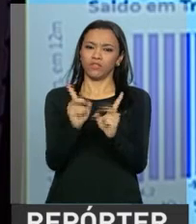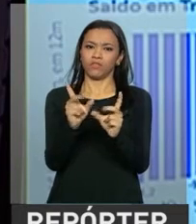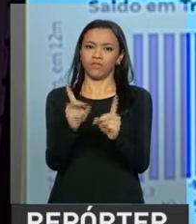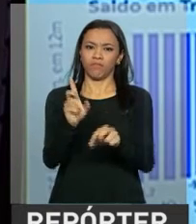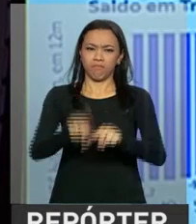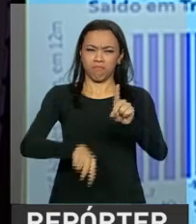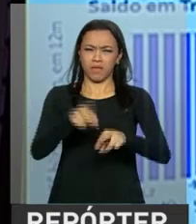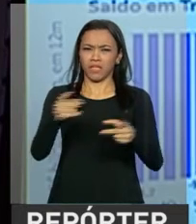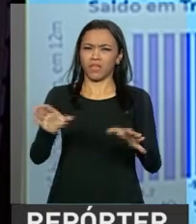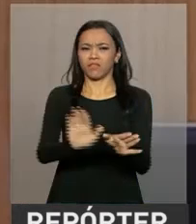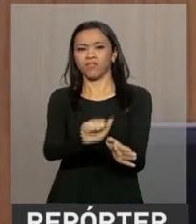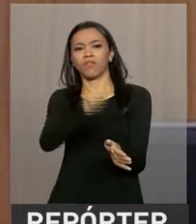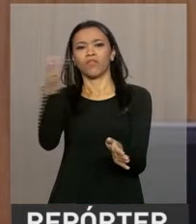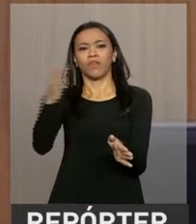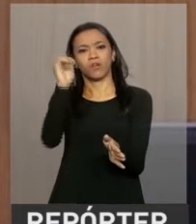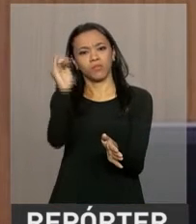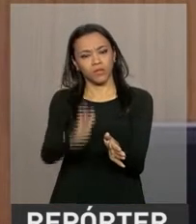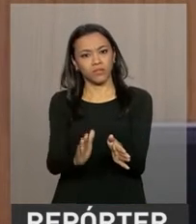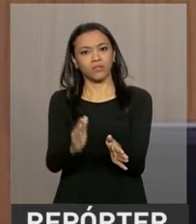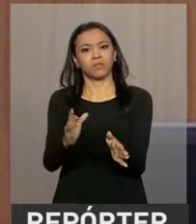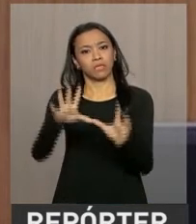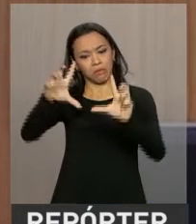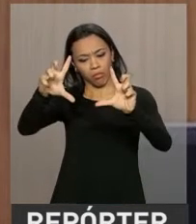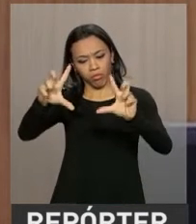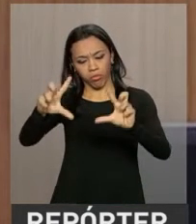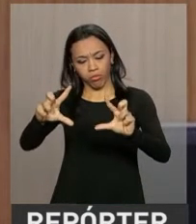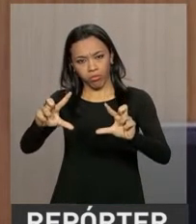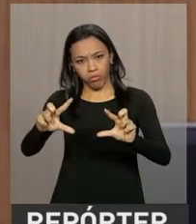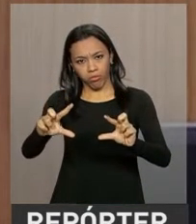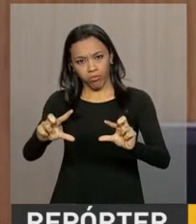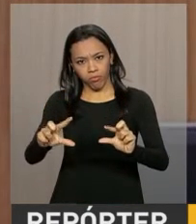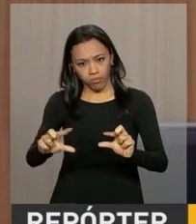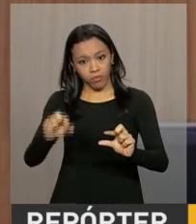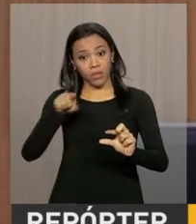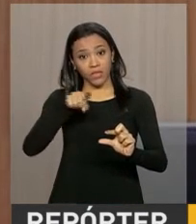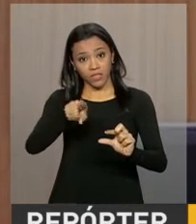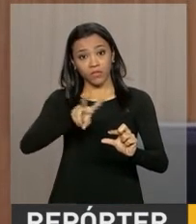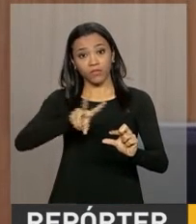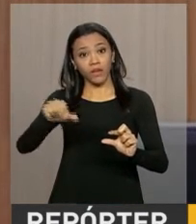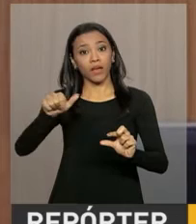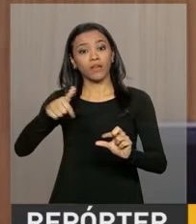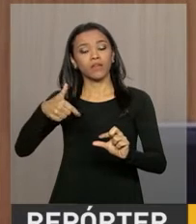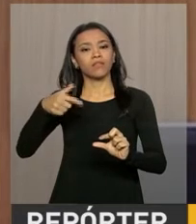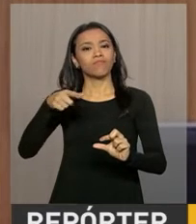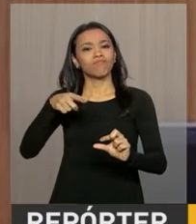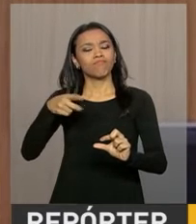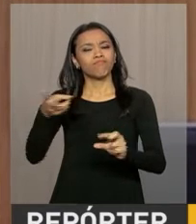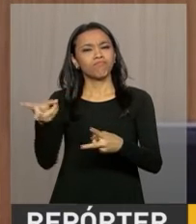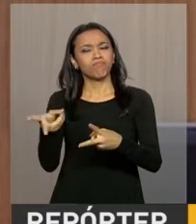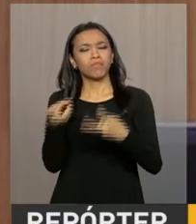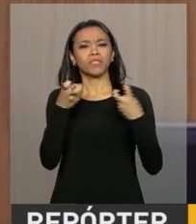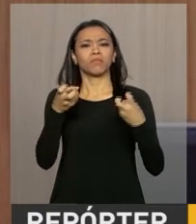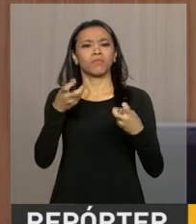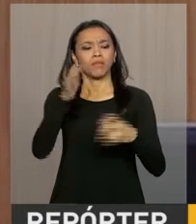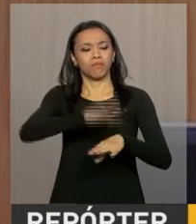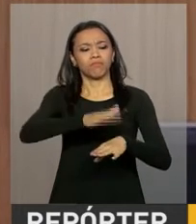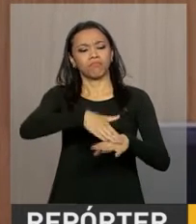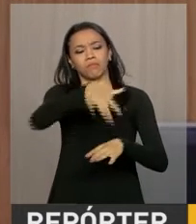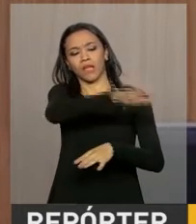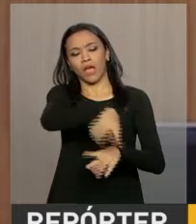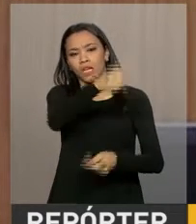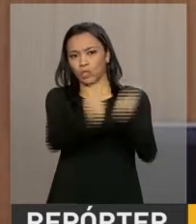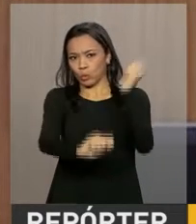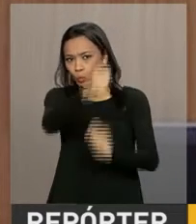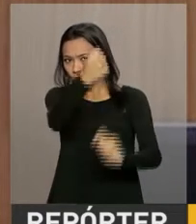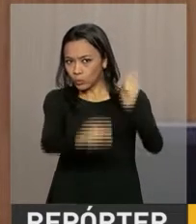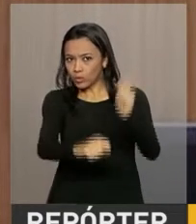elevadas e importações em queda vão se refletir também do ponto de vista de atividade na produção industrial, seja do ponto de vista